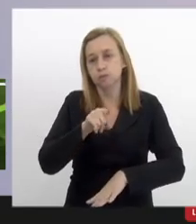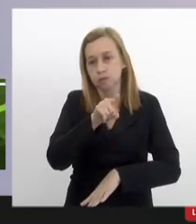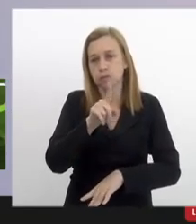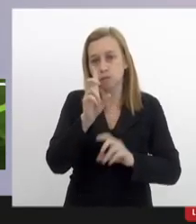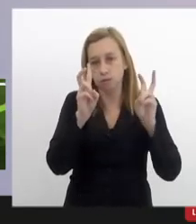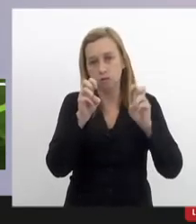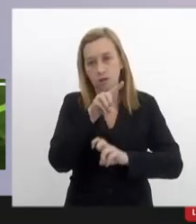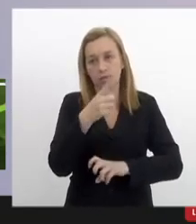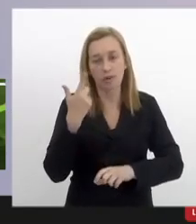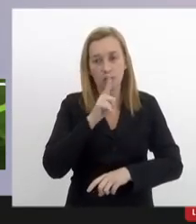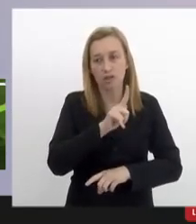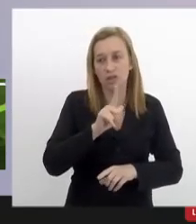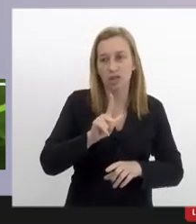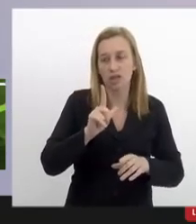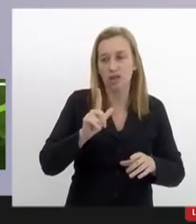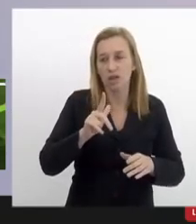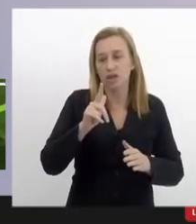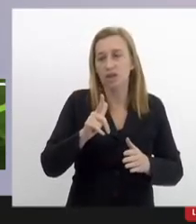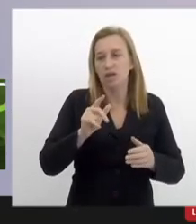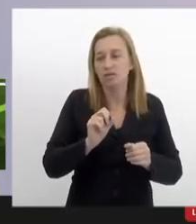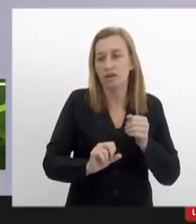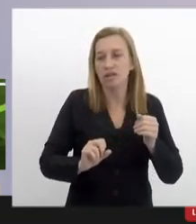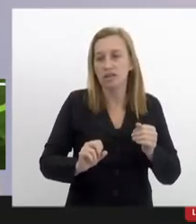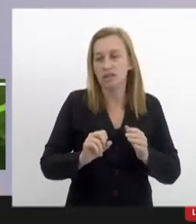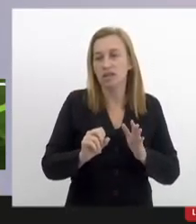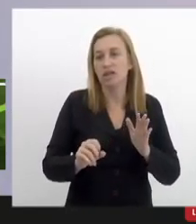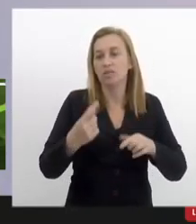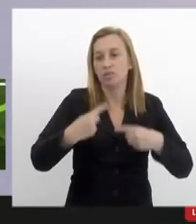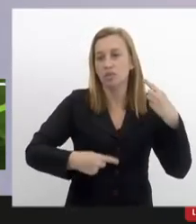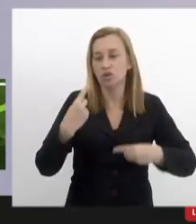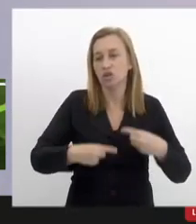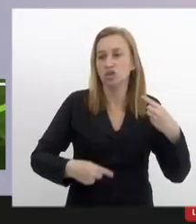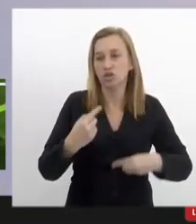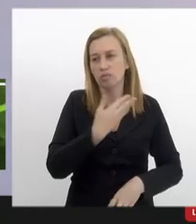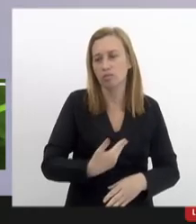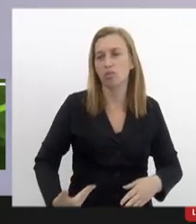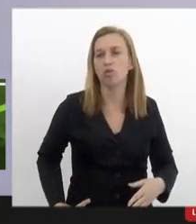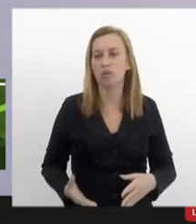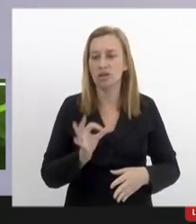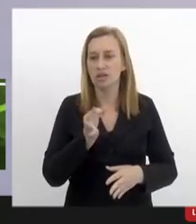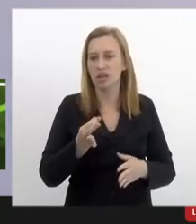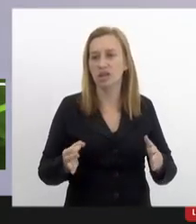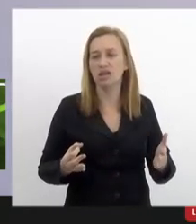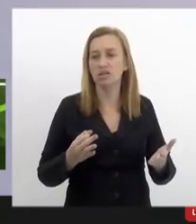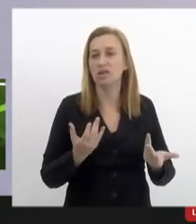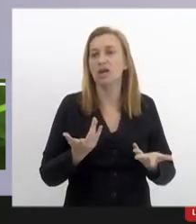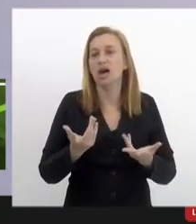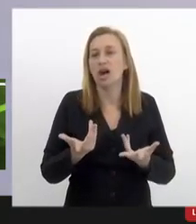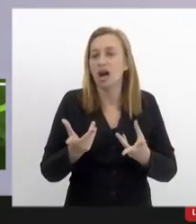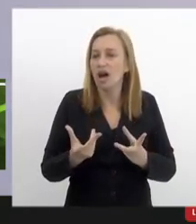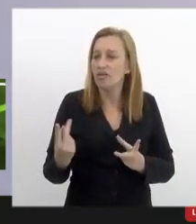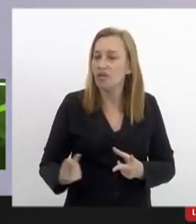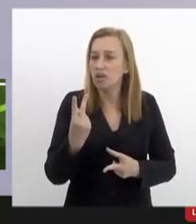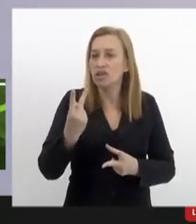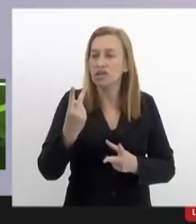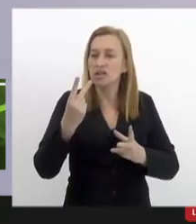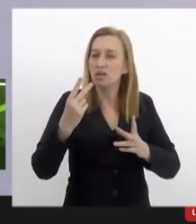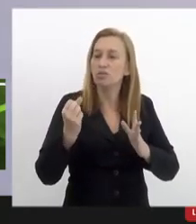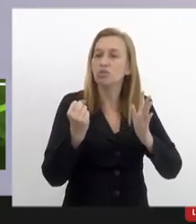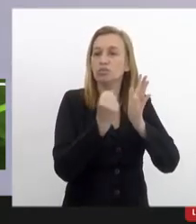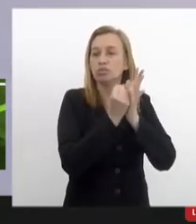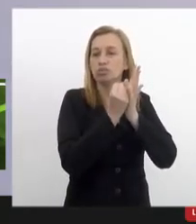para a gente conseguir realizar a política pública na ponta mesmo, né? Acaba que a preservação do patrimônio imaterial, ela